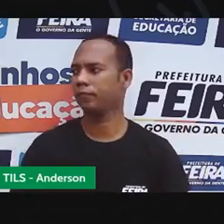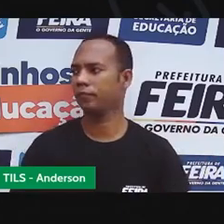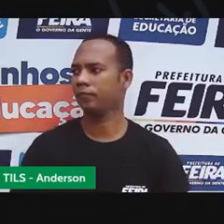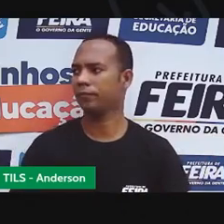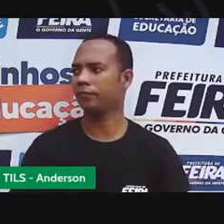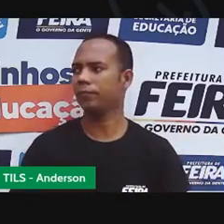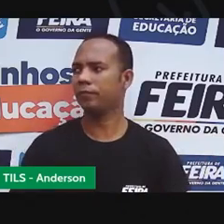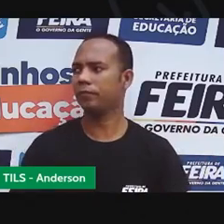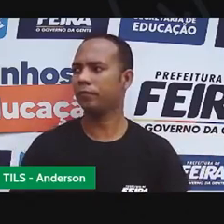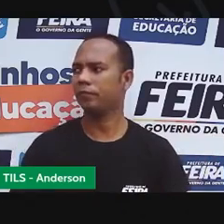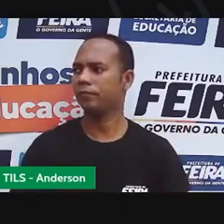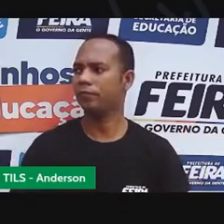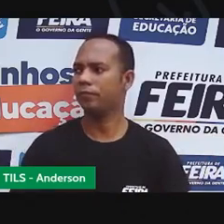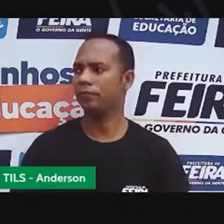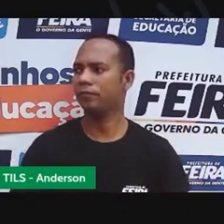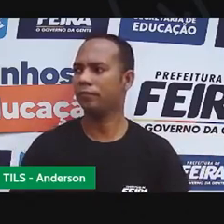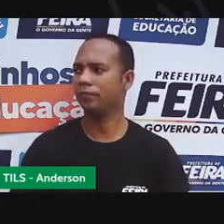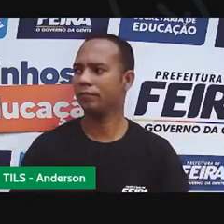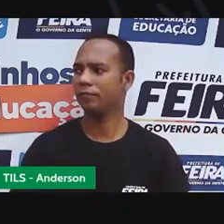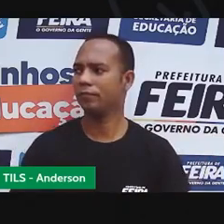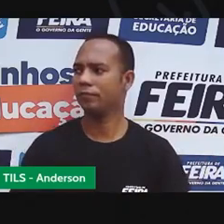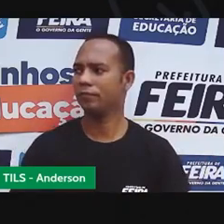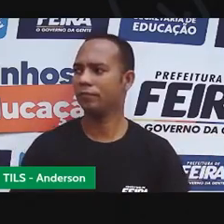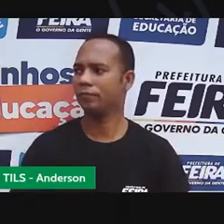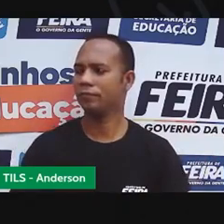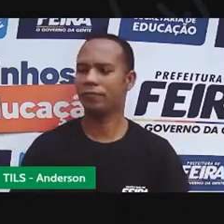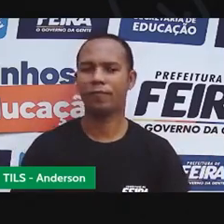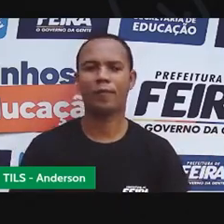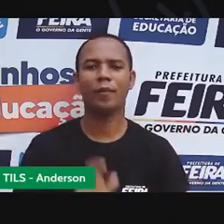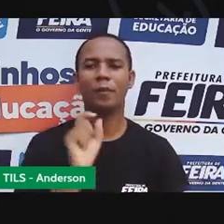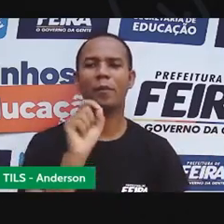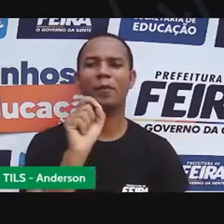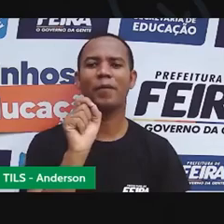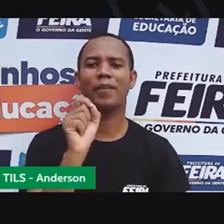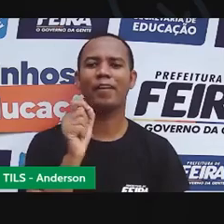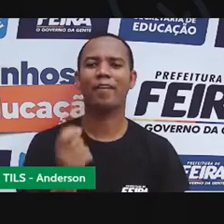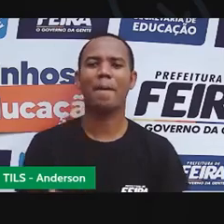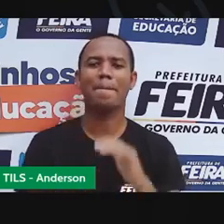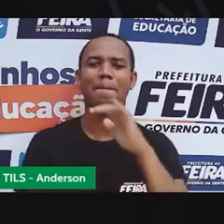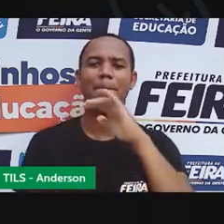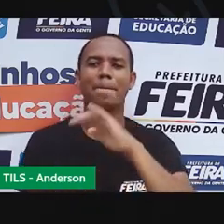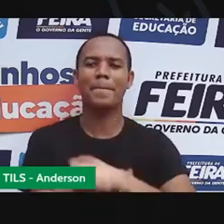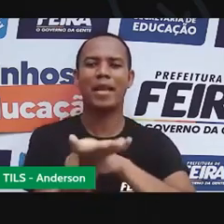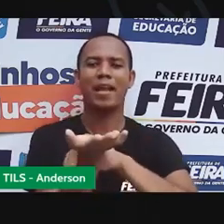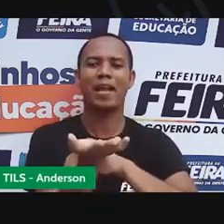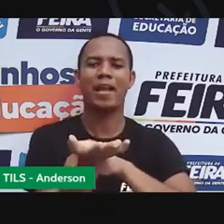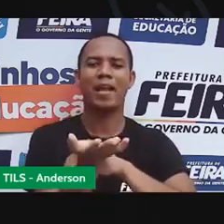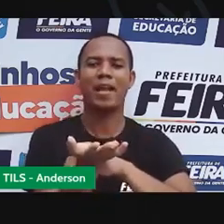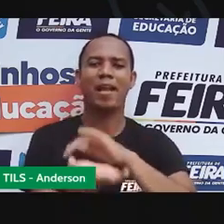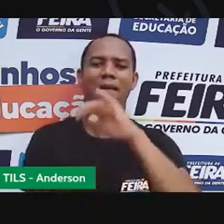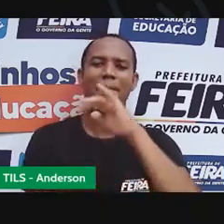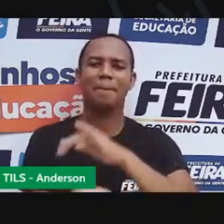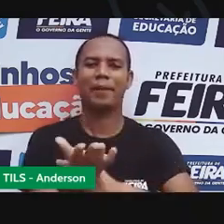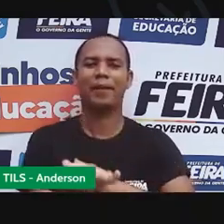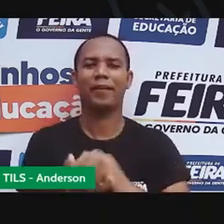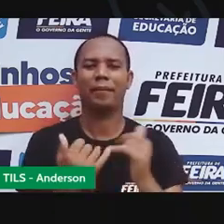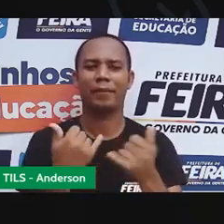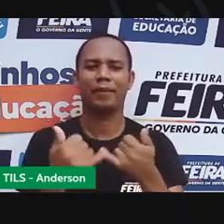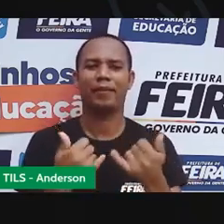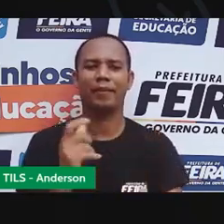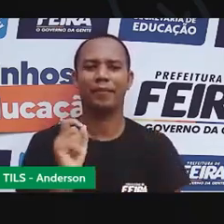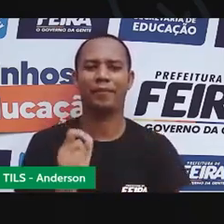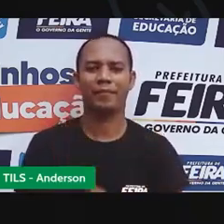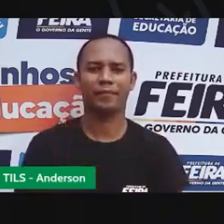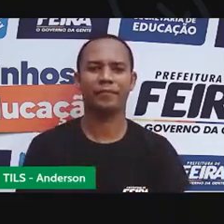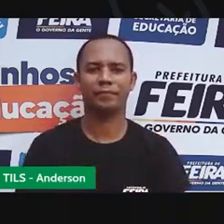Pronto, é isso aqui. Olha só. Você já sabe o que é isso? Ai, Pró, tá difícil. Eu não tô